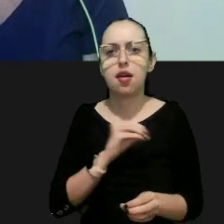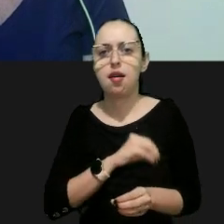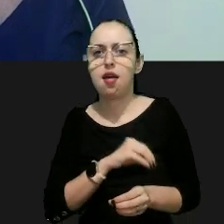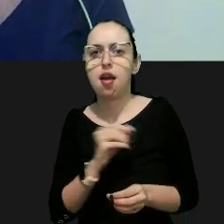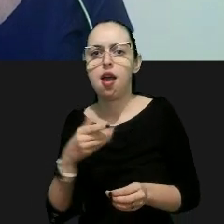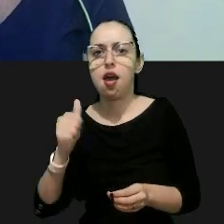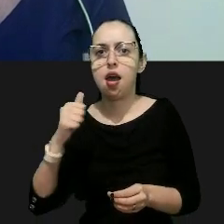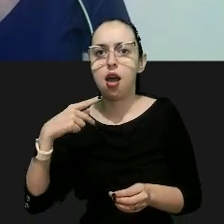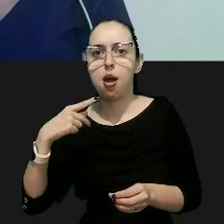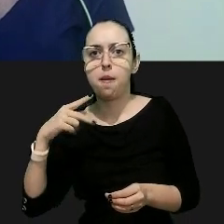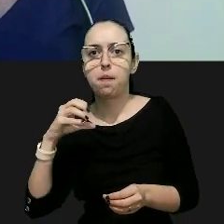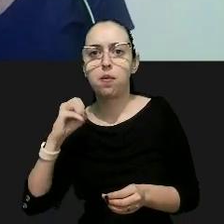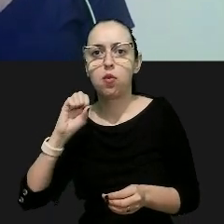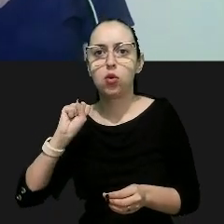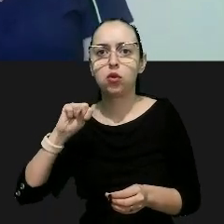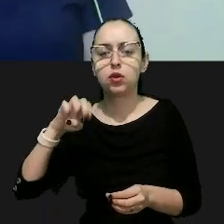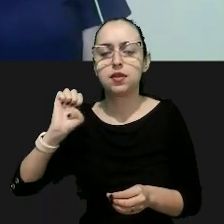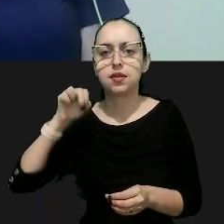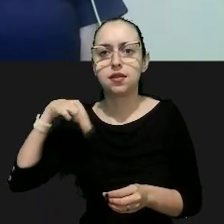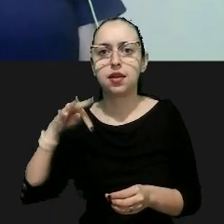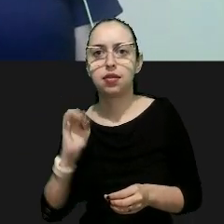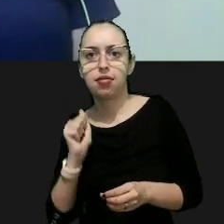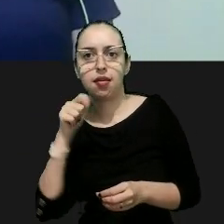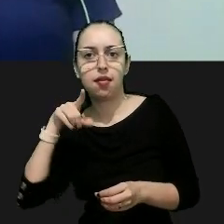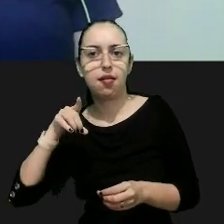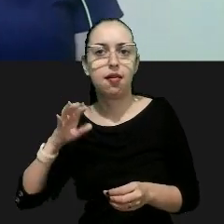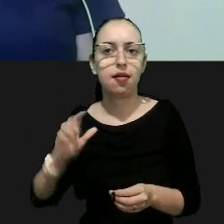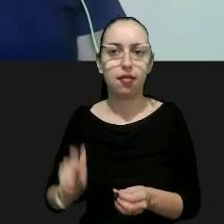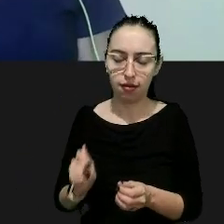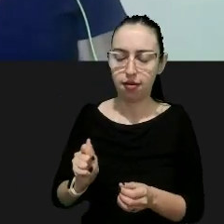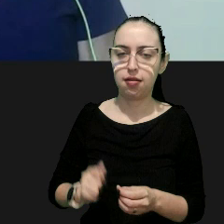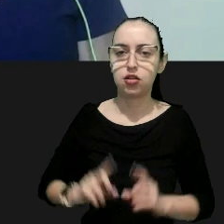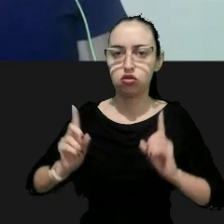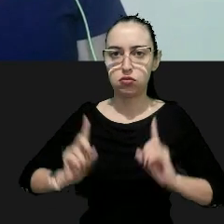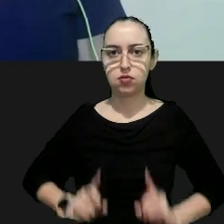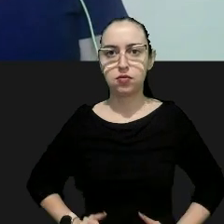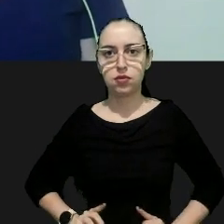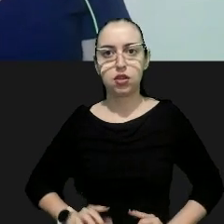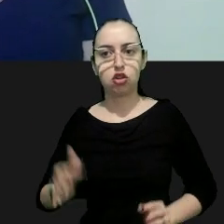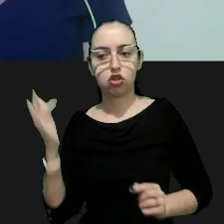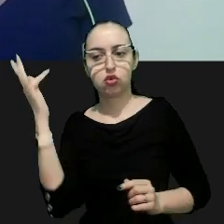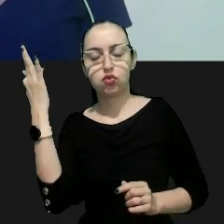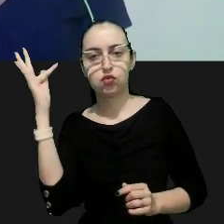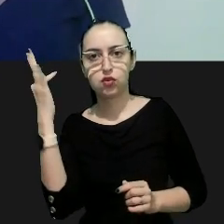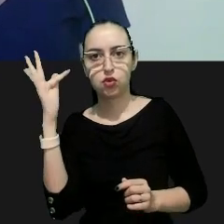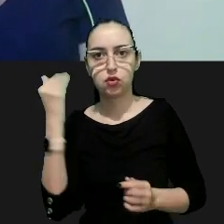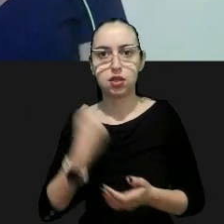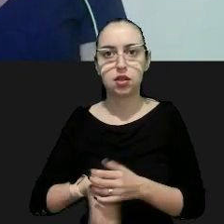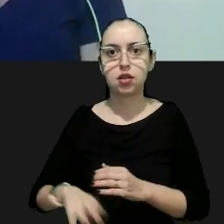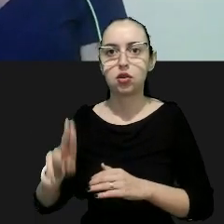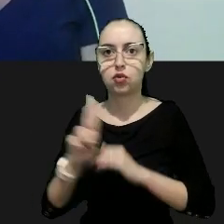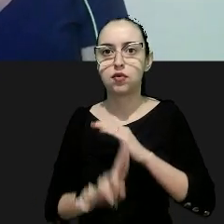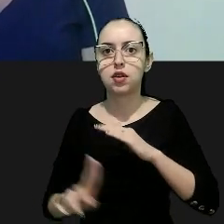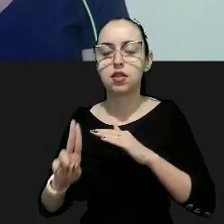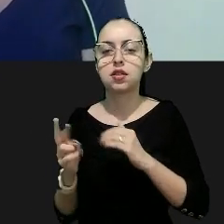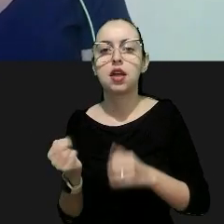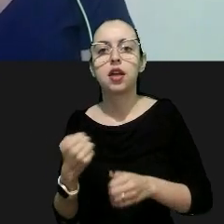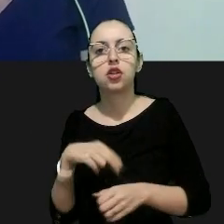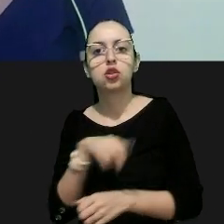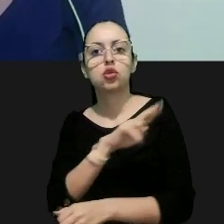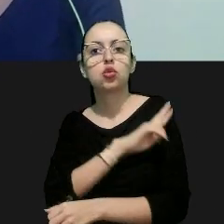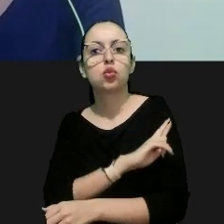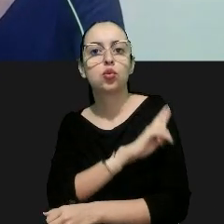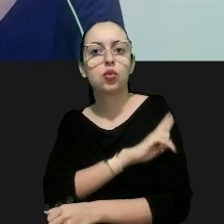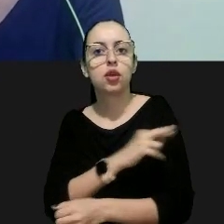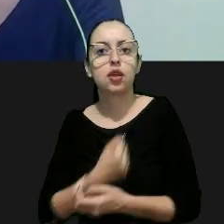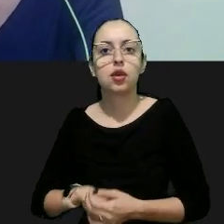Antropologia Cultural e do Programa de Pós em Sociologia e Antropologia do Instituto de Filosofia e Ciências Sociais da Universidade Federal